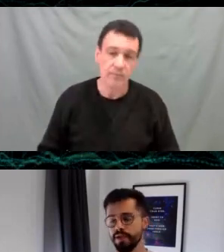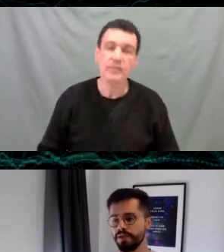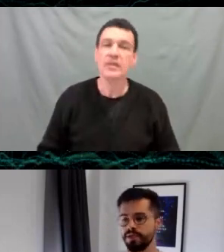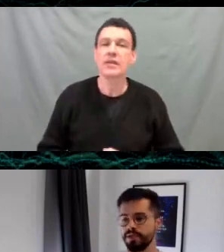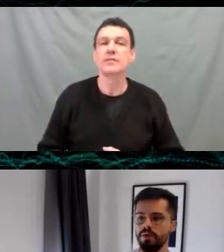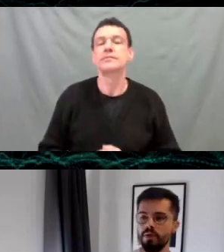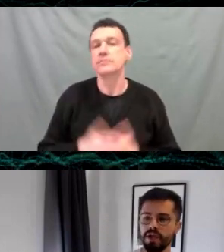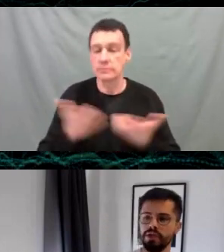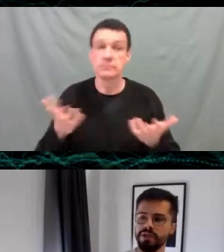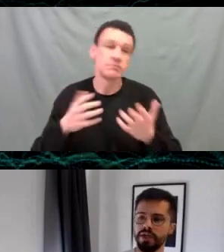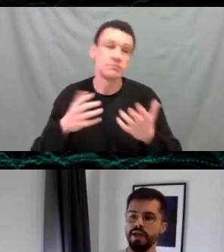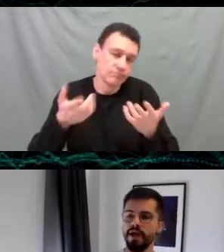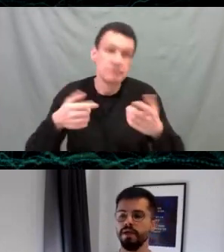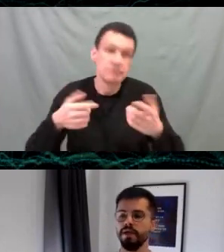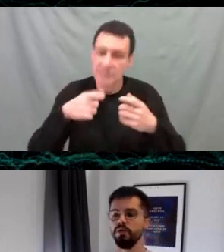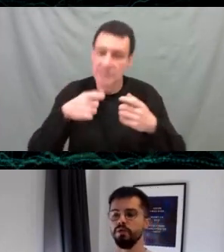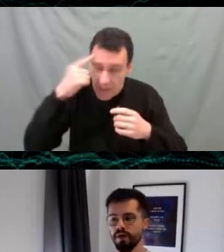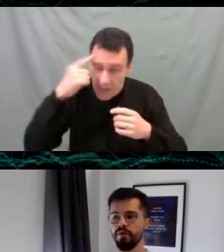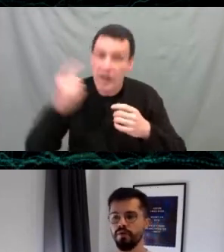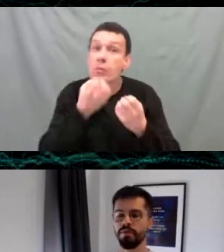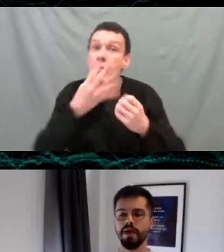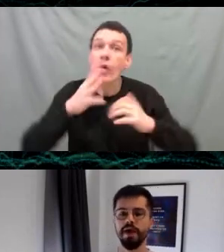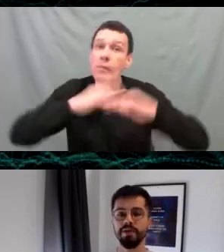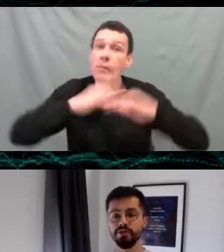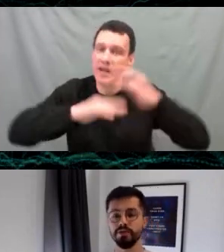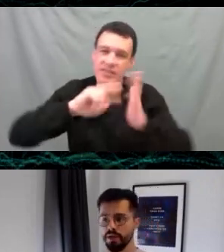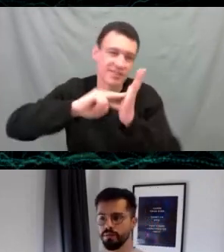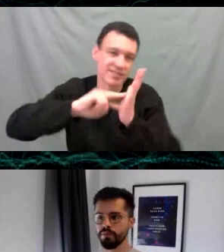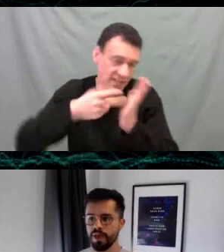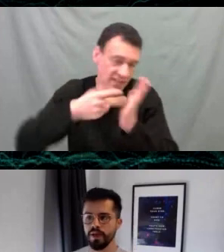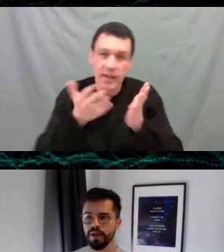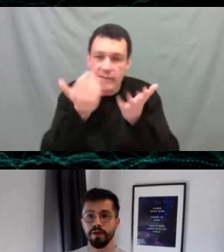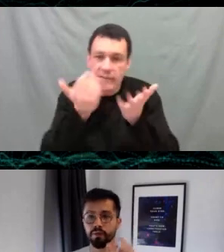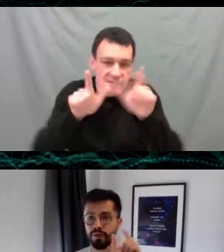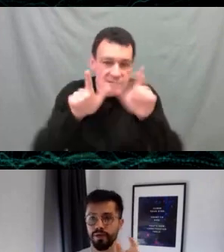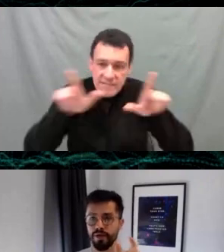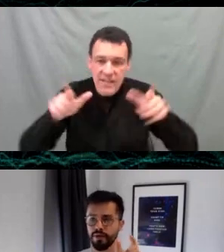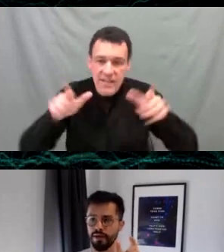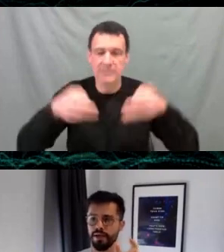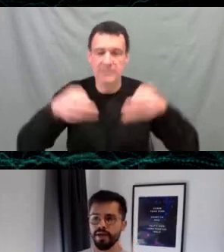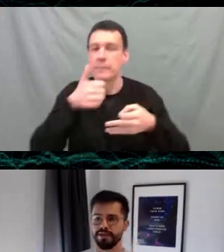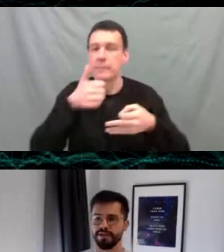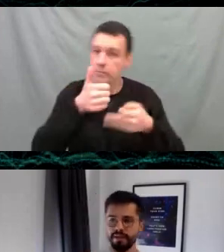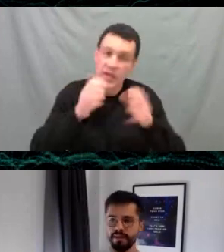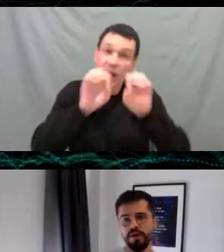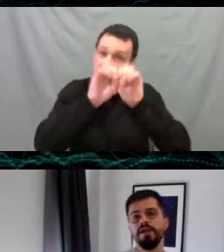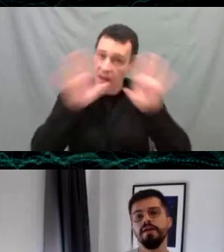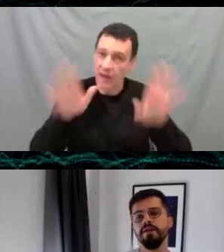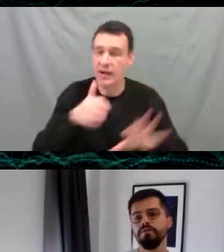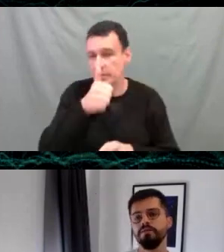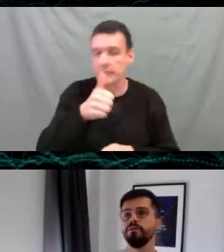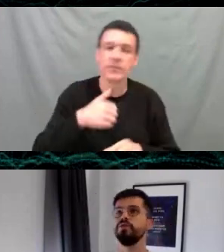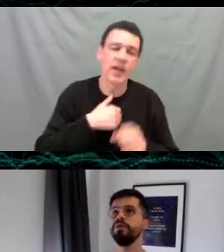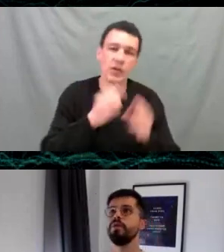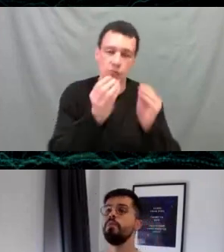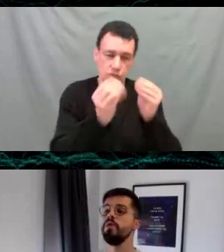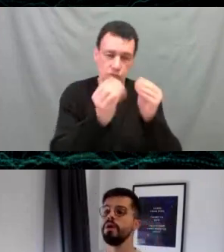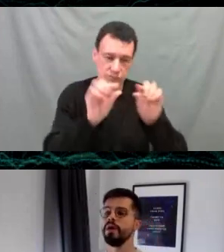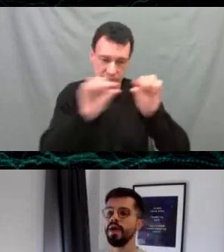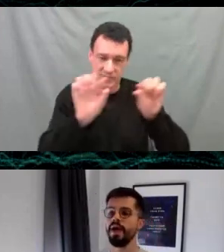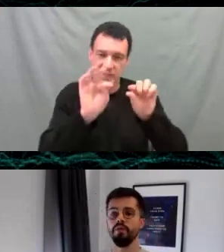boas práticas o que a gente usa aqui é o terraform é destrói porque ele tá com defender ali e se defender ele